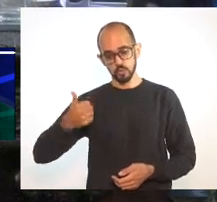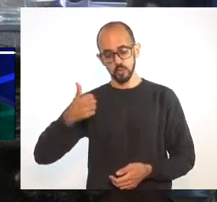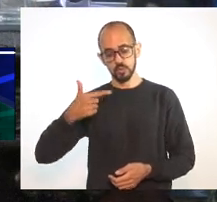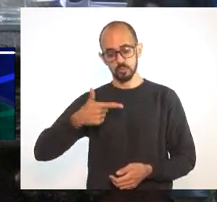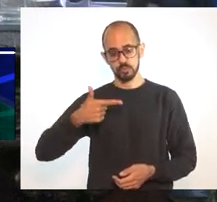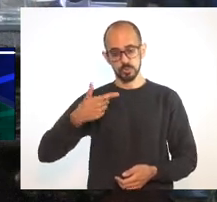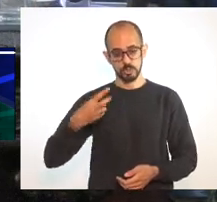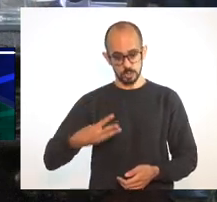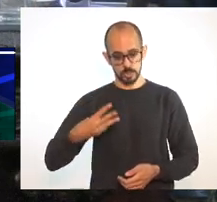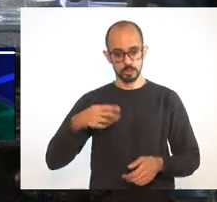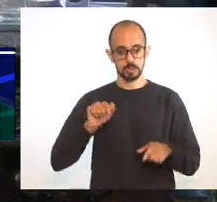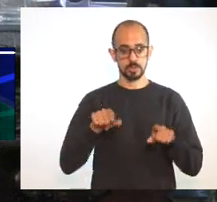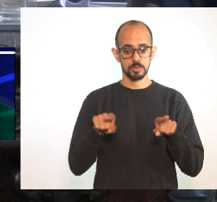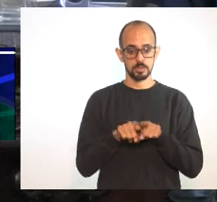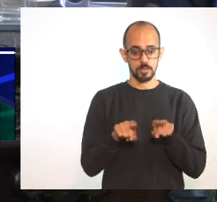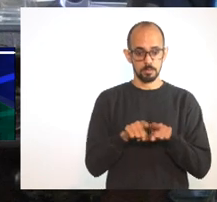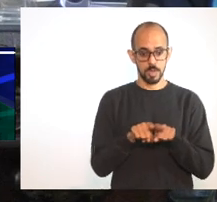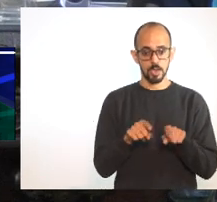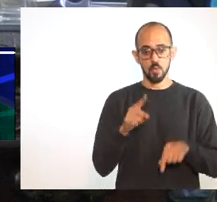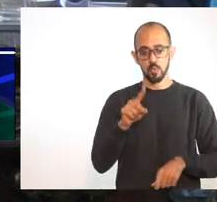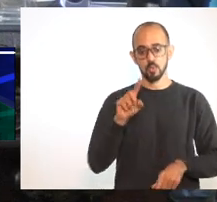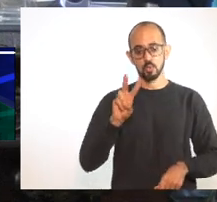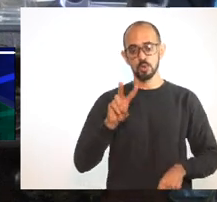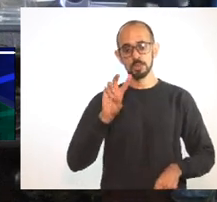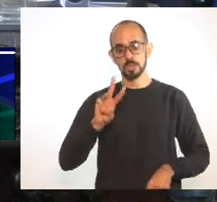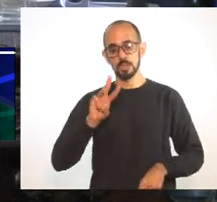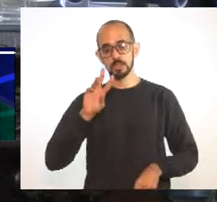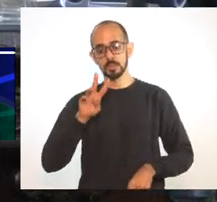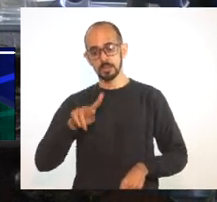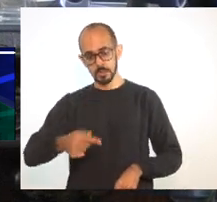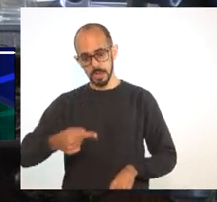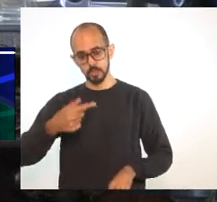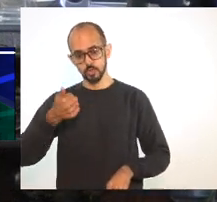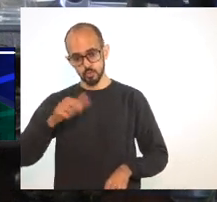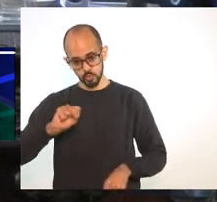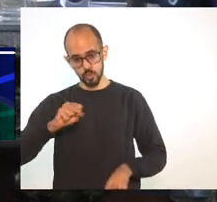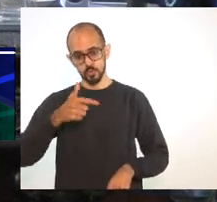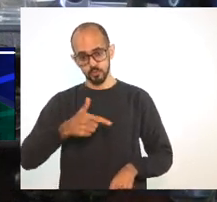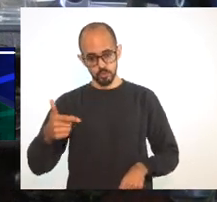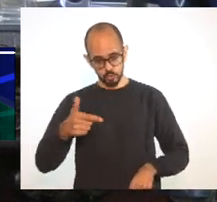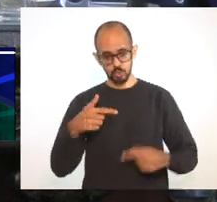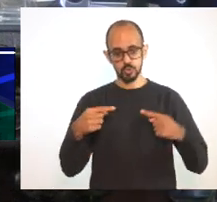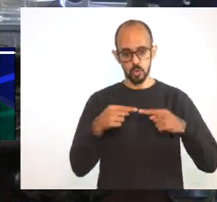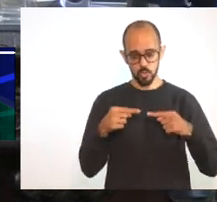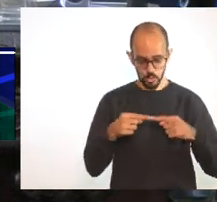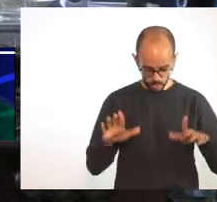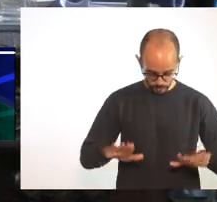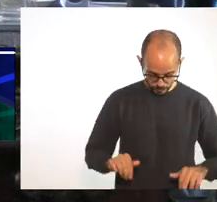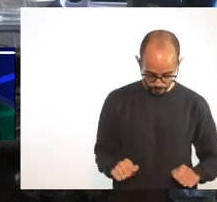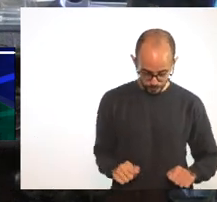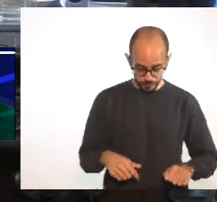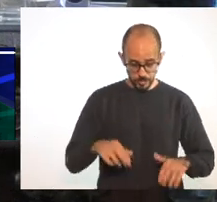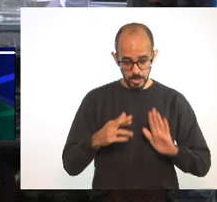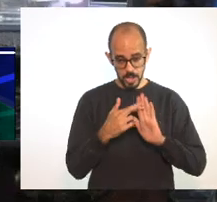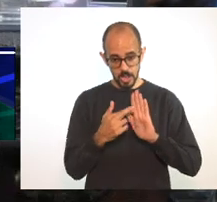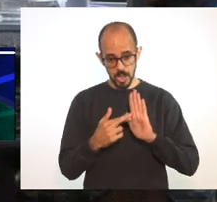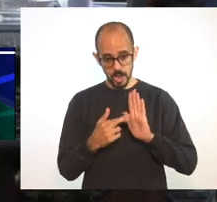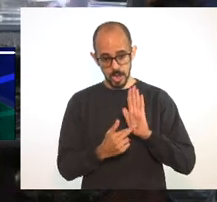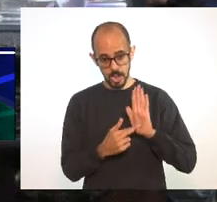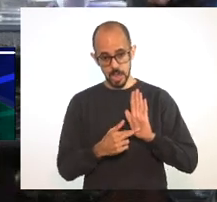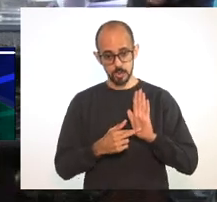emendas modificativas número 1, 2, 3, 7, 18 e 22. Relator, deputado Marcelo